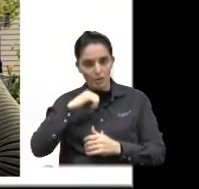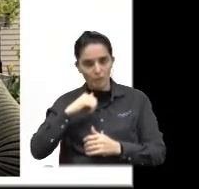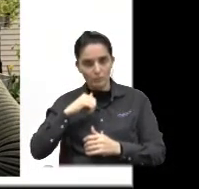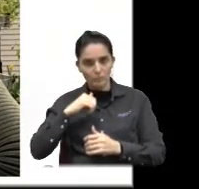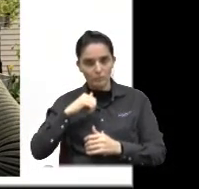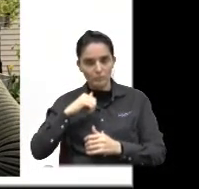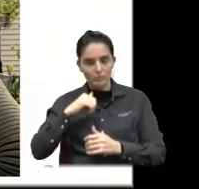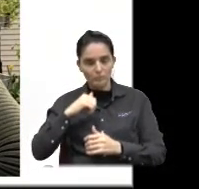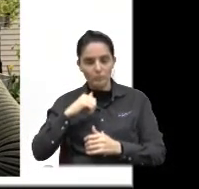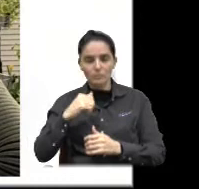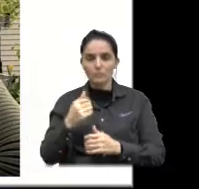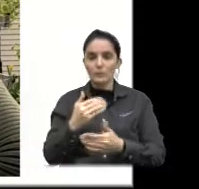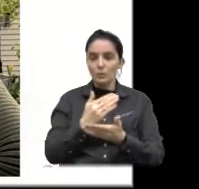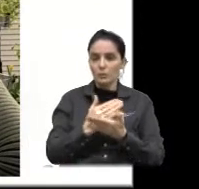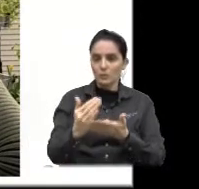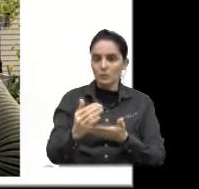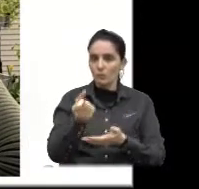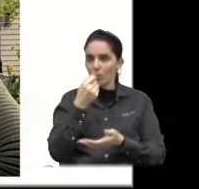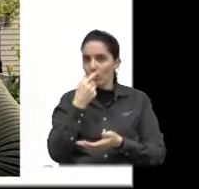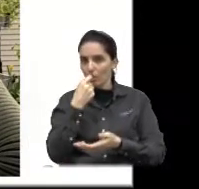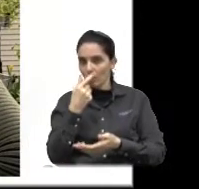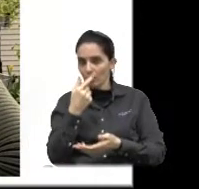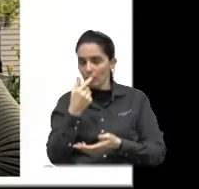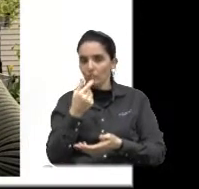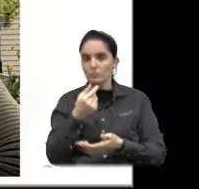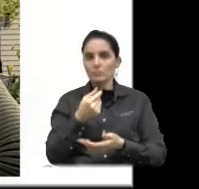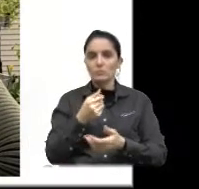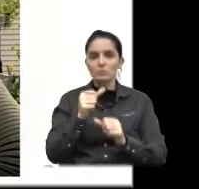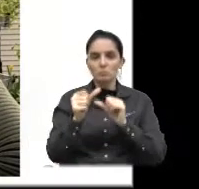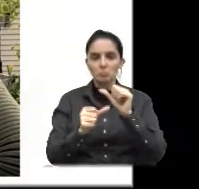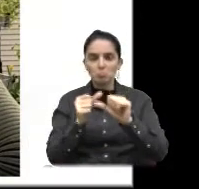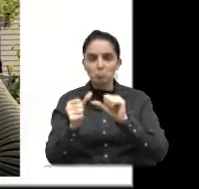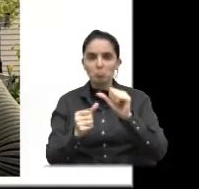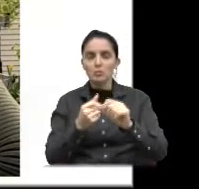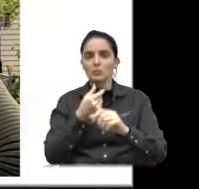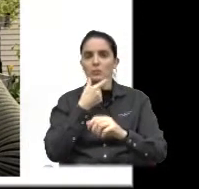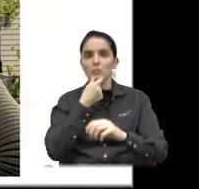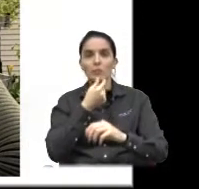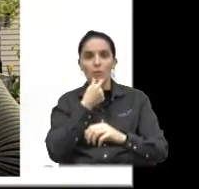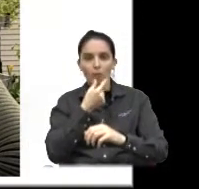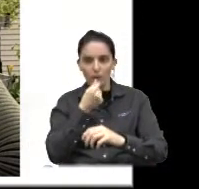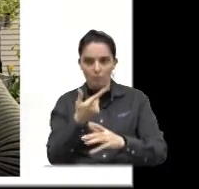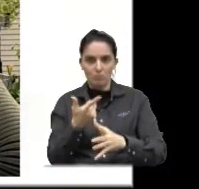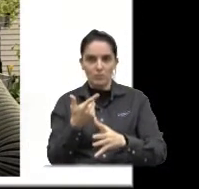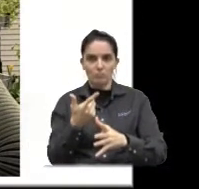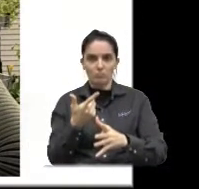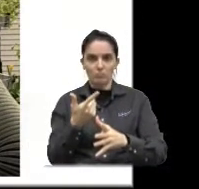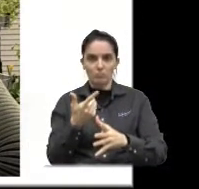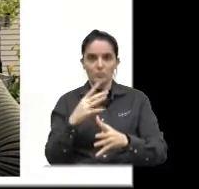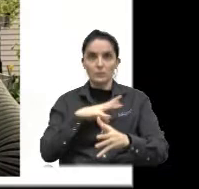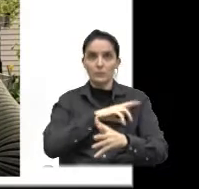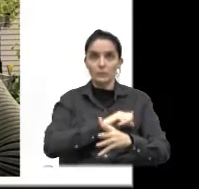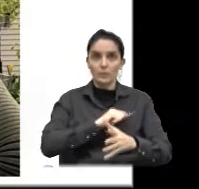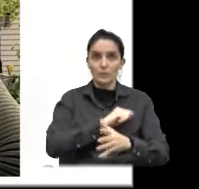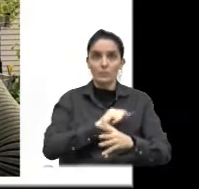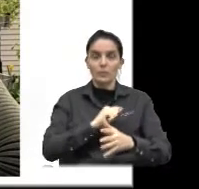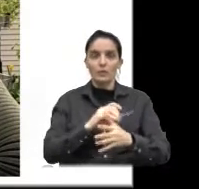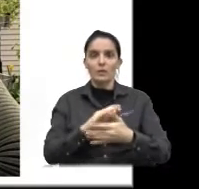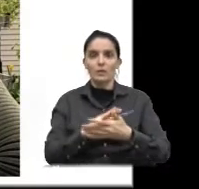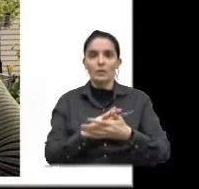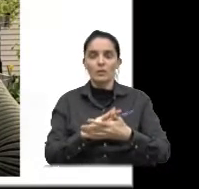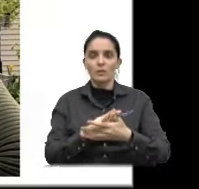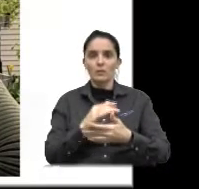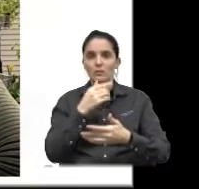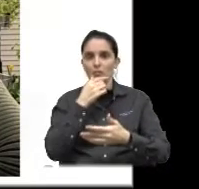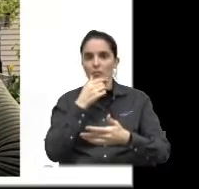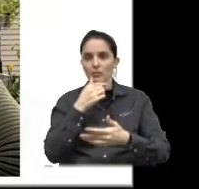essa mulher pensou que era homem tomou amônio e virou o homem que gostava de mulher de repente os amo esse